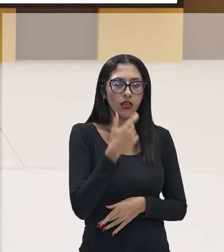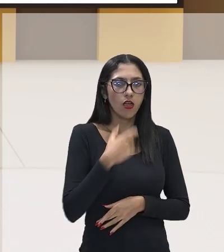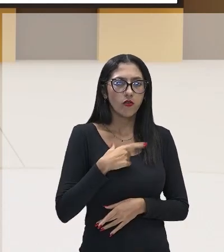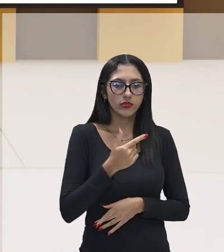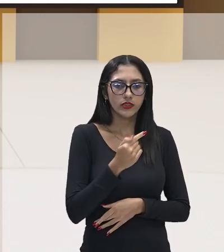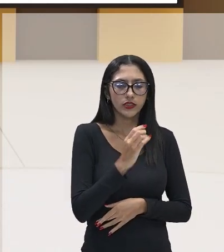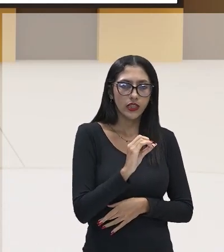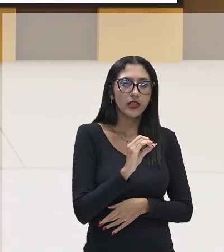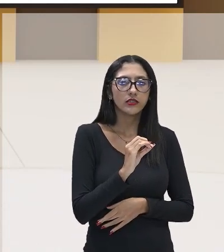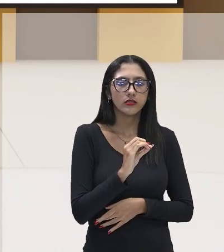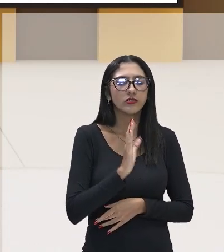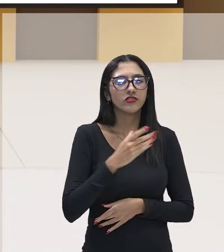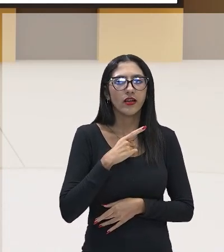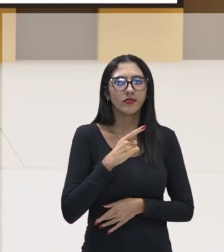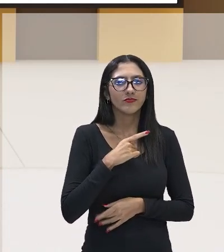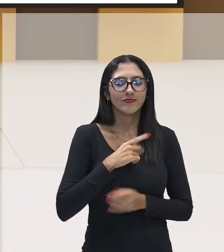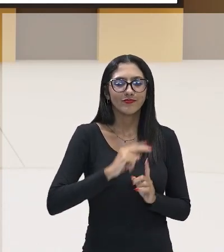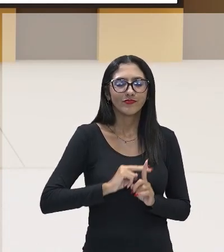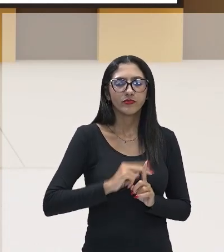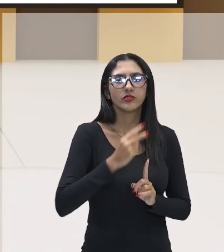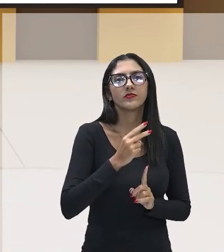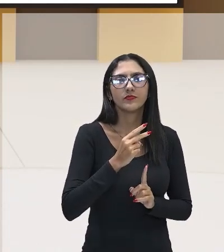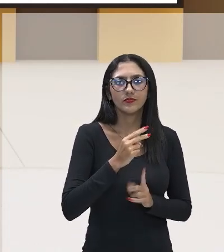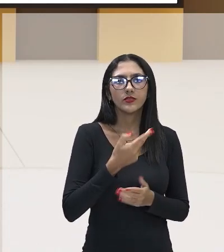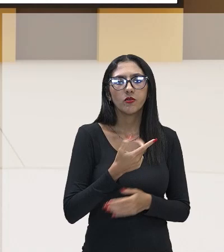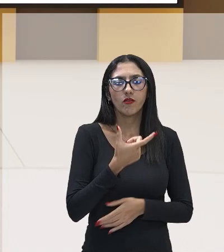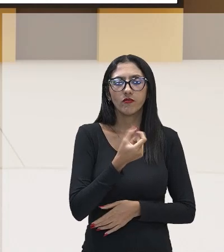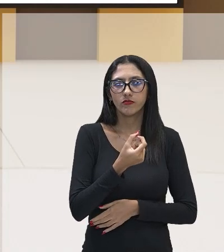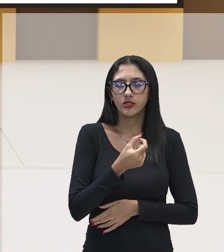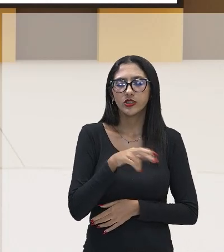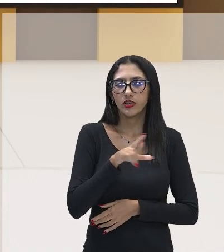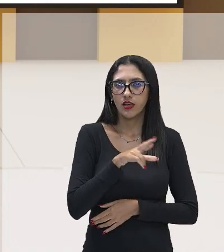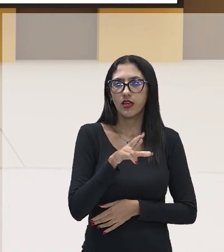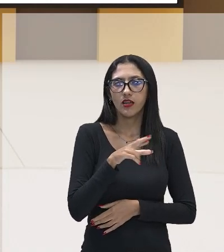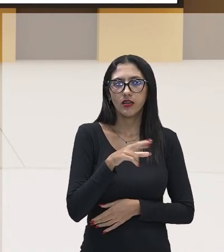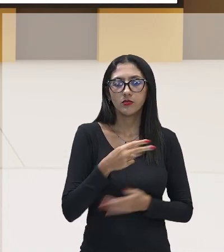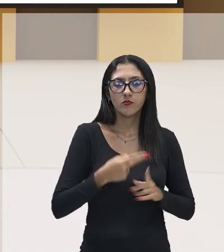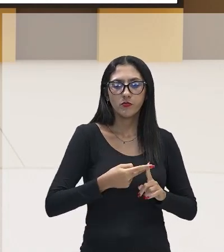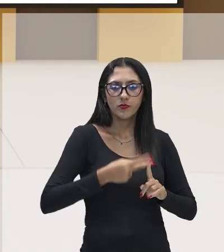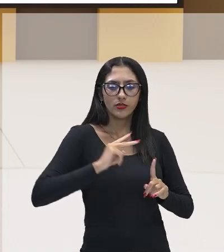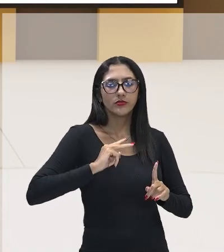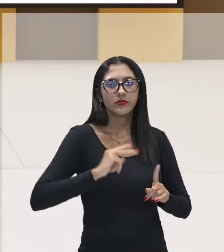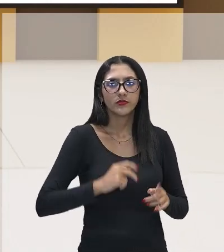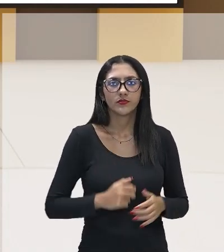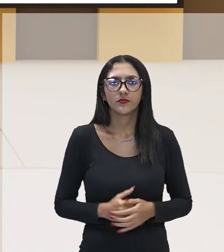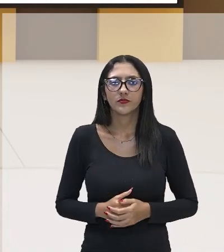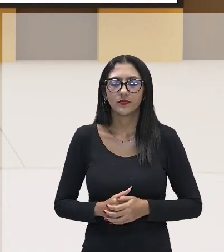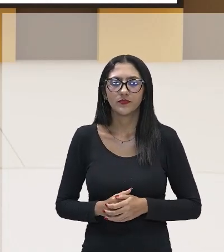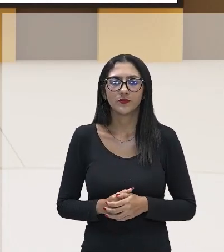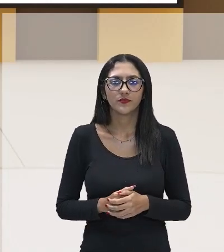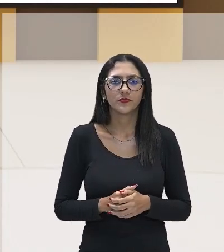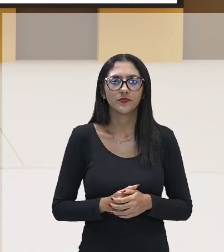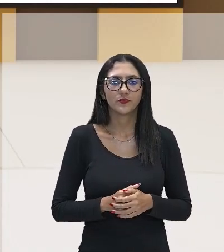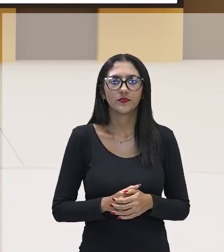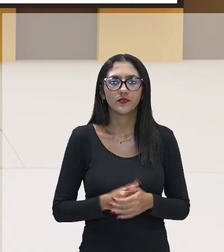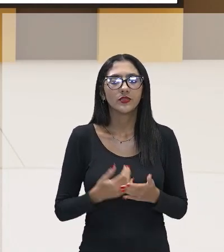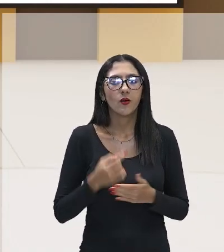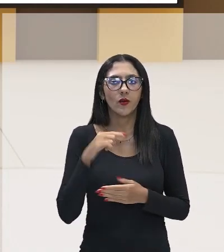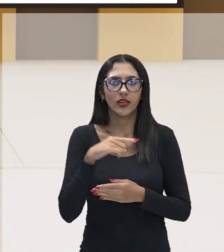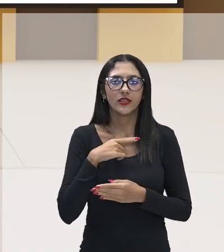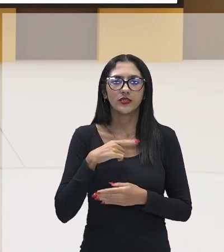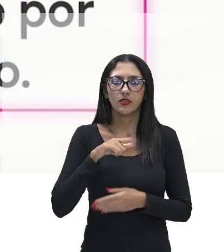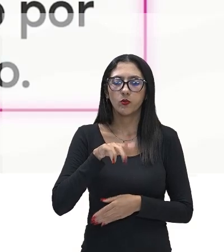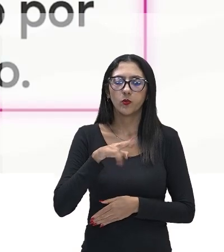que eu havia pago e eu tive R$20 de lucro, ok? Então, esse é o nosso